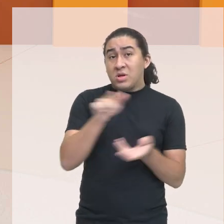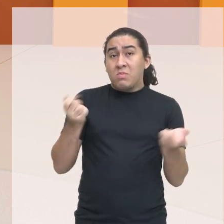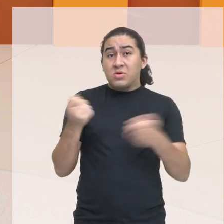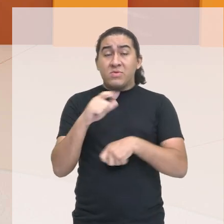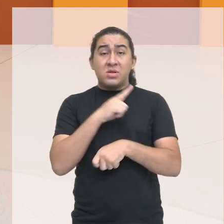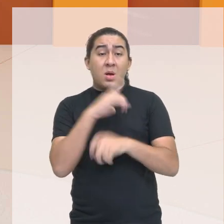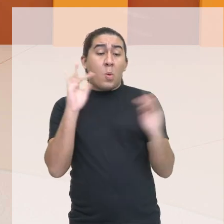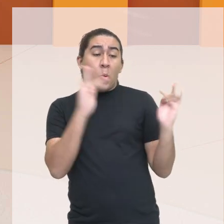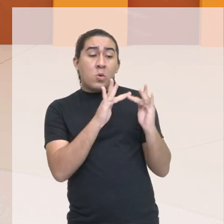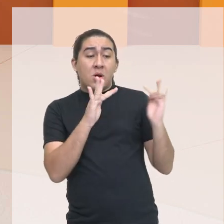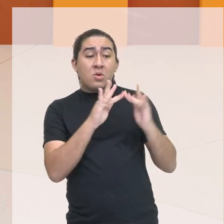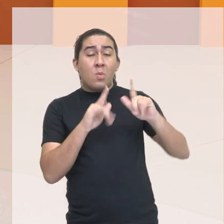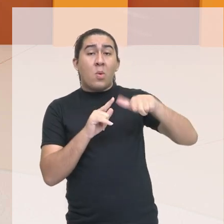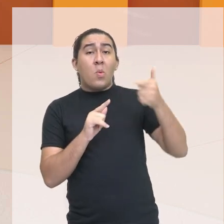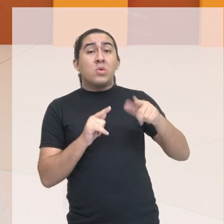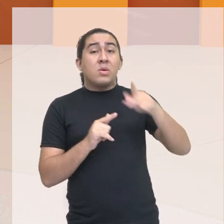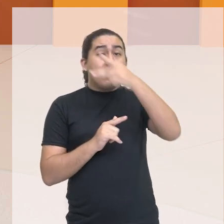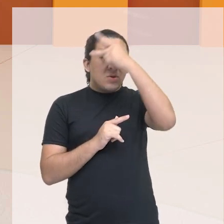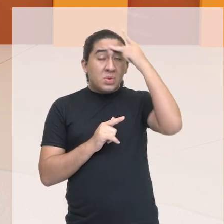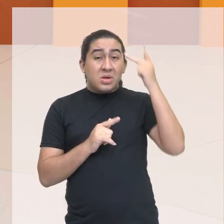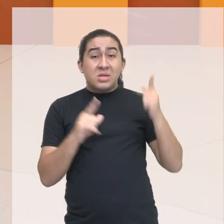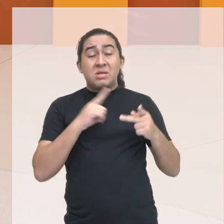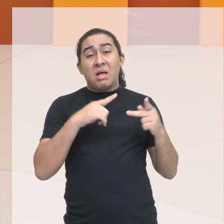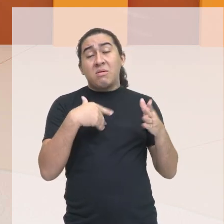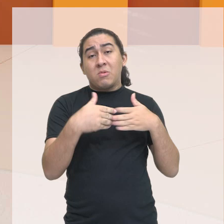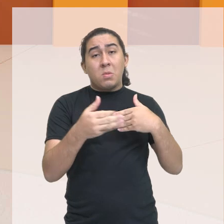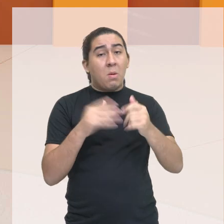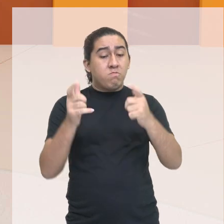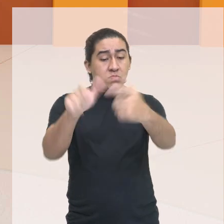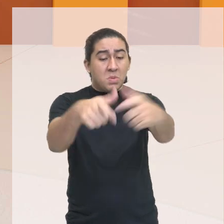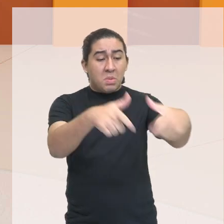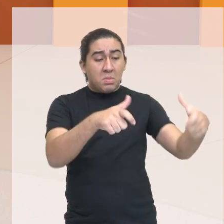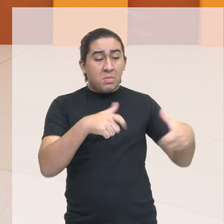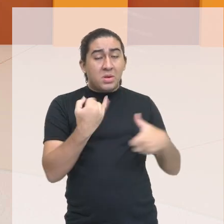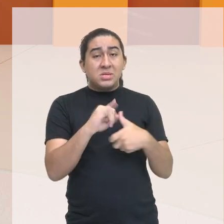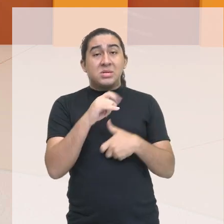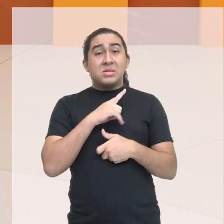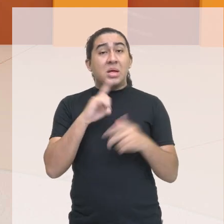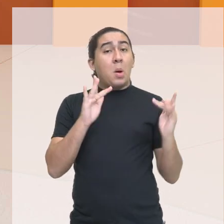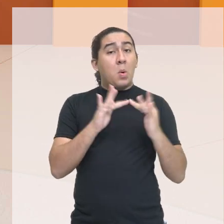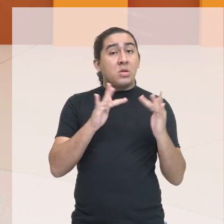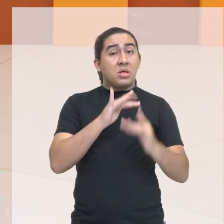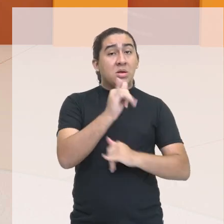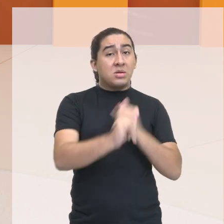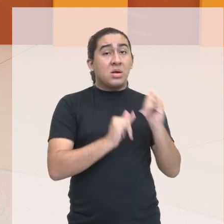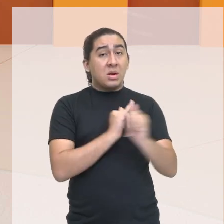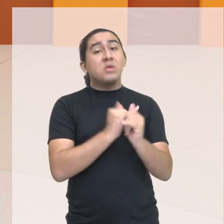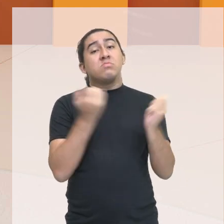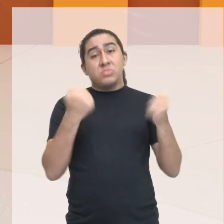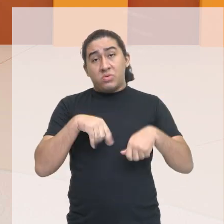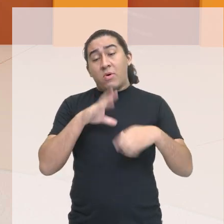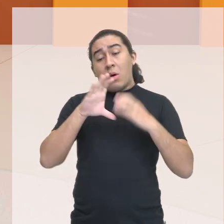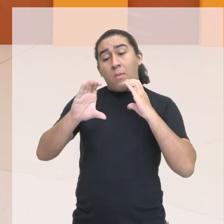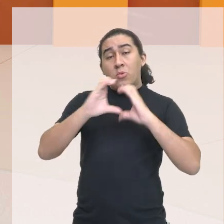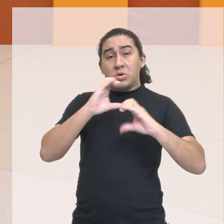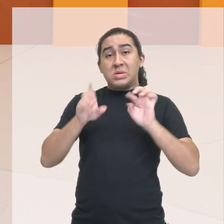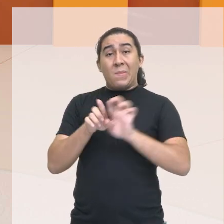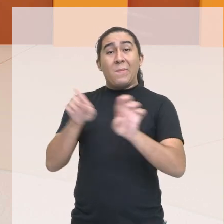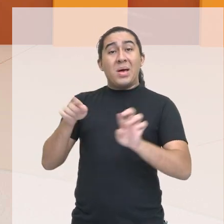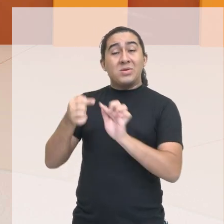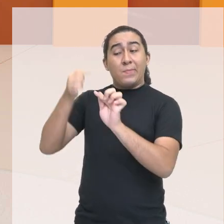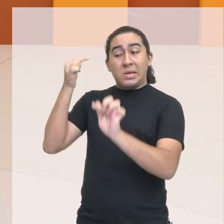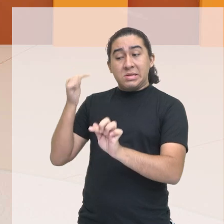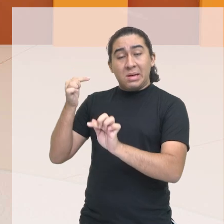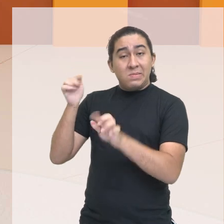né, uma conexão com uma pessoa que está em qualquer parte do mundo se ela está conectada à internet. Mas naquele período